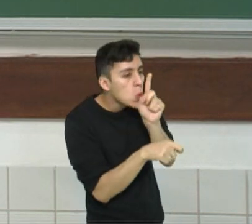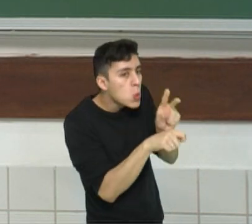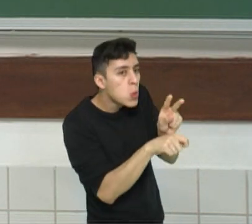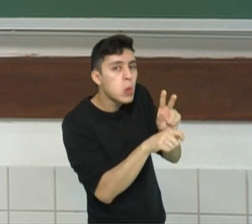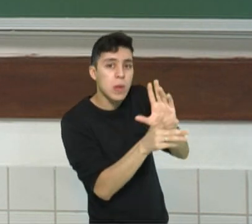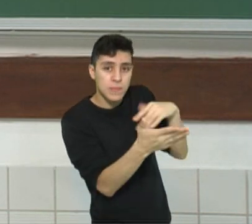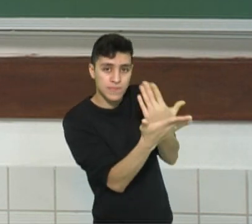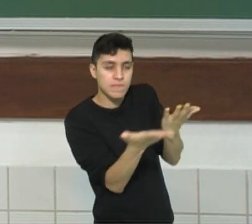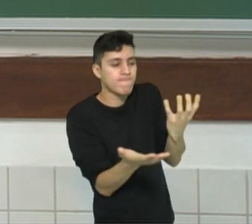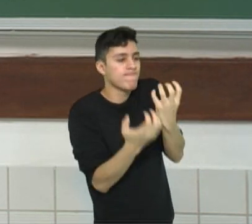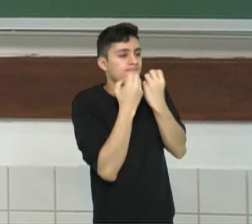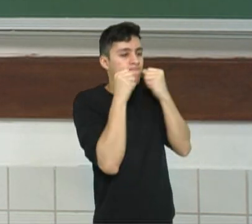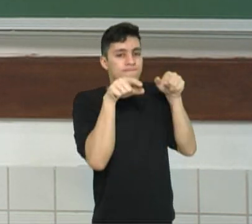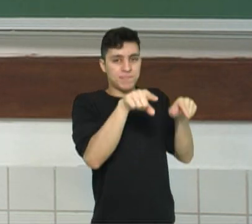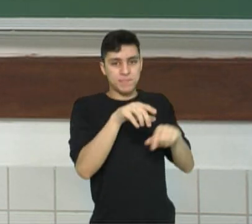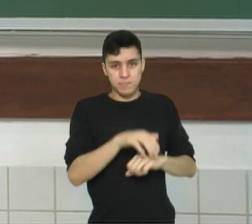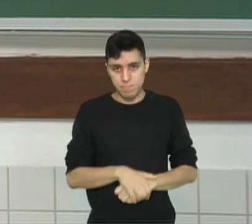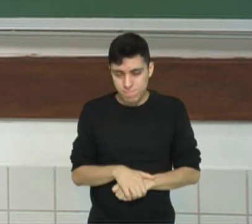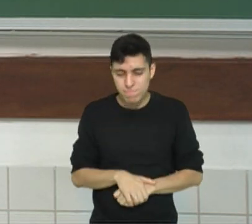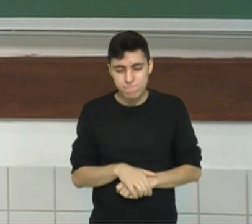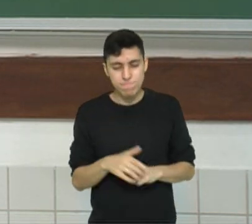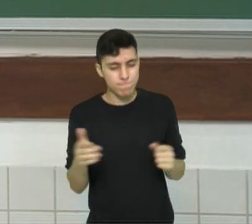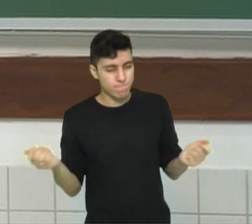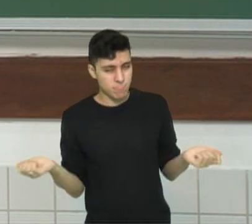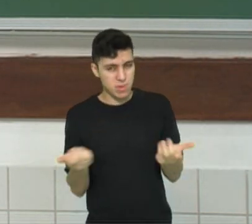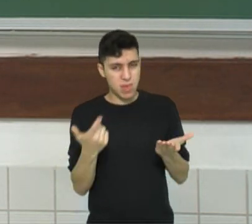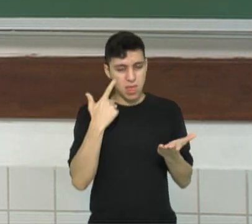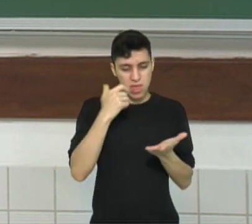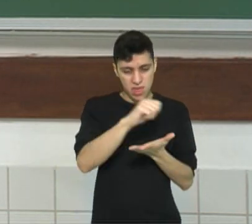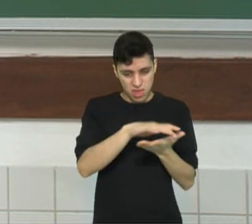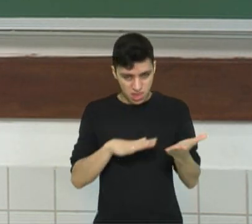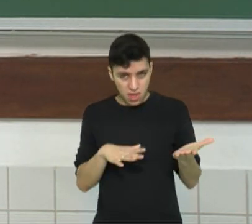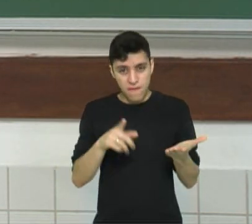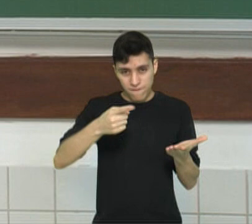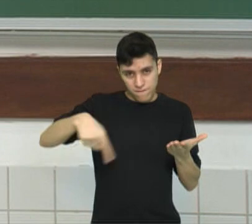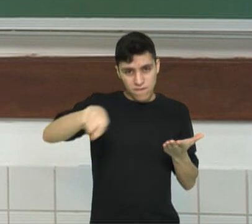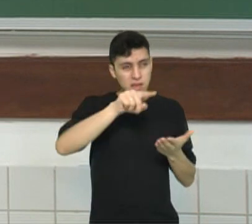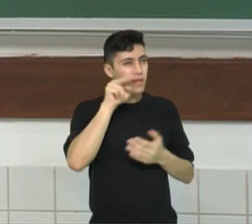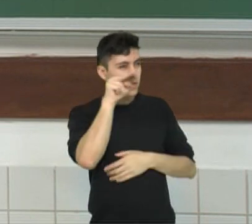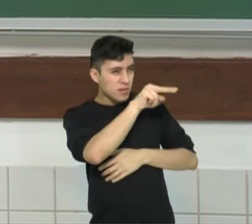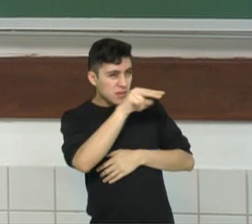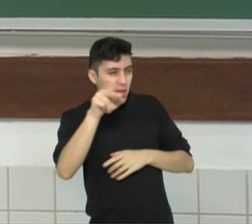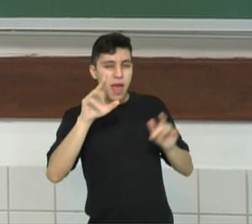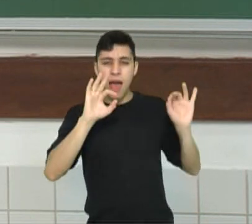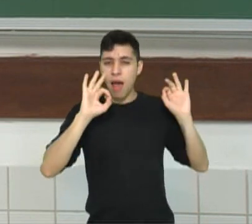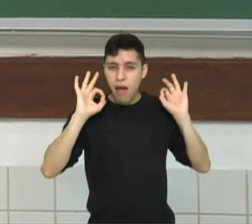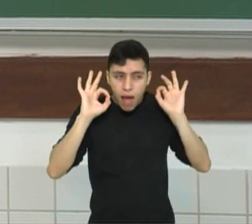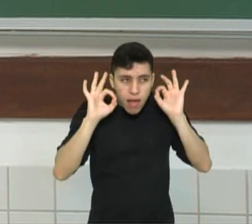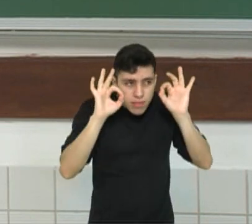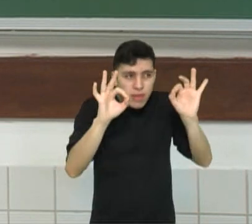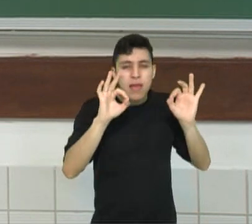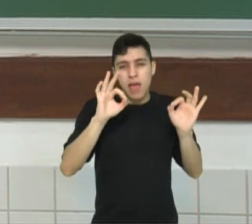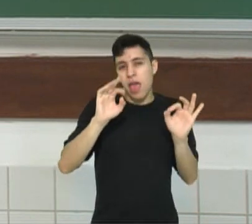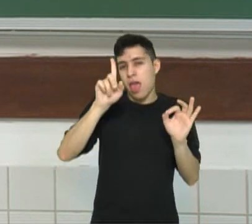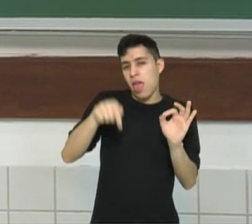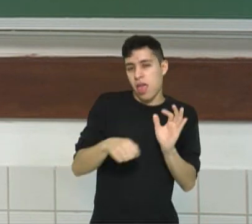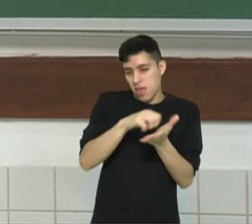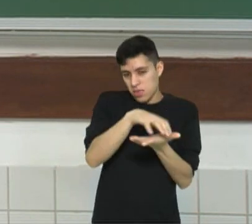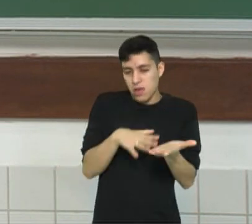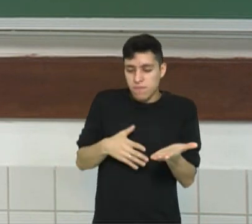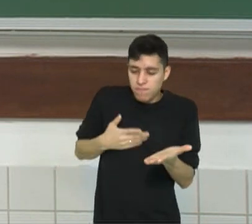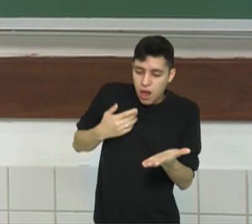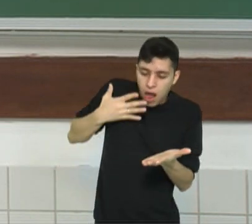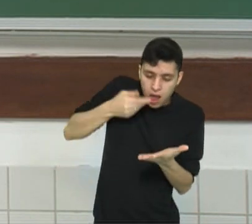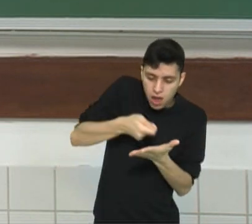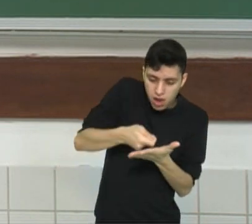Nós chegamos na nossa atividade. Leiam com atenção, essa é uma atividade discursiva, então vocês têm uma